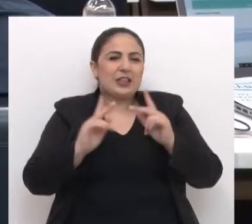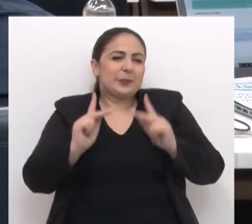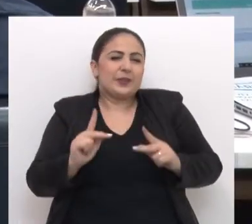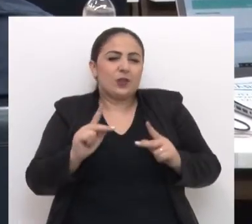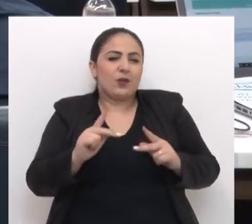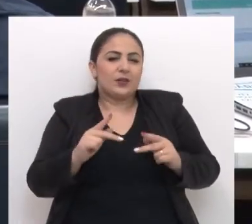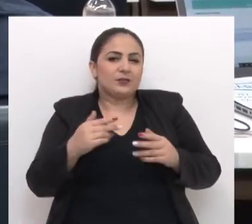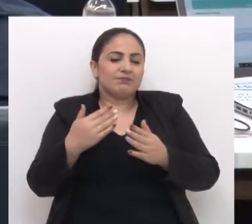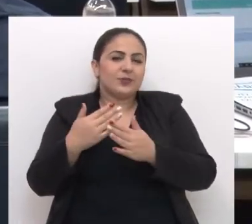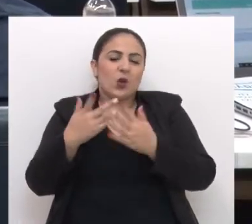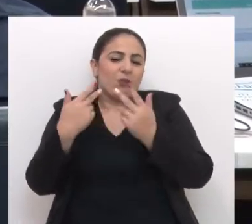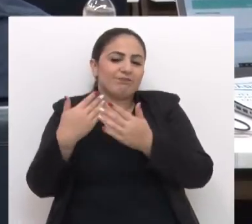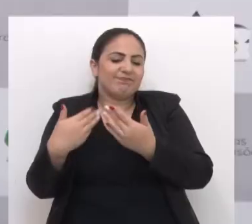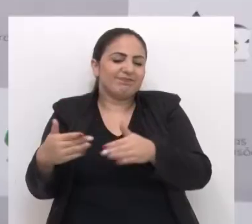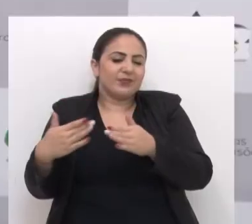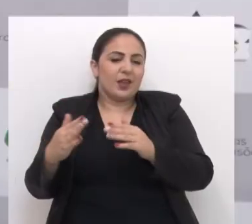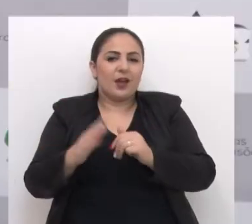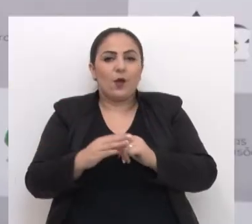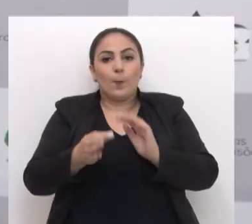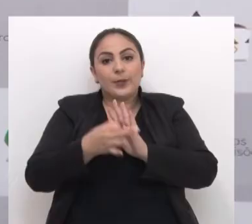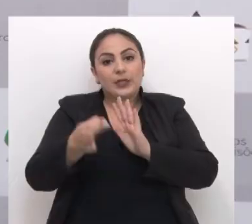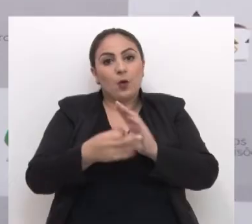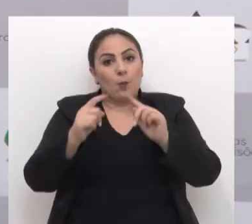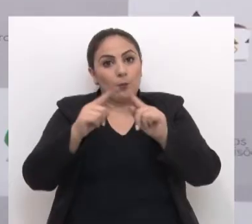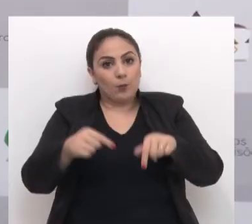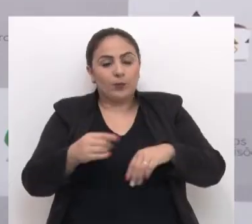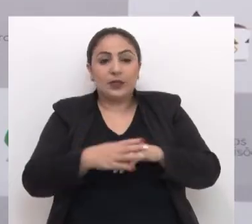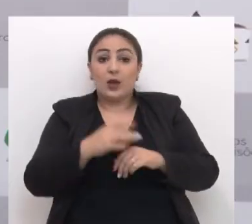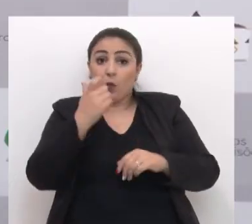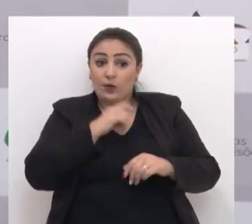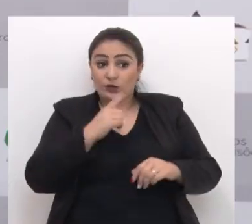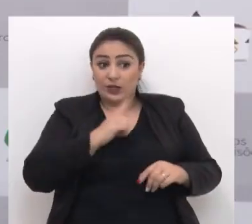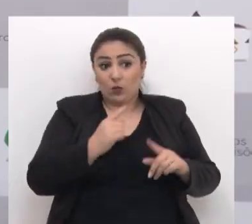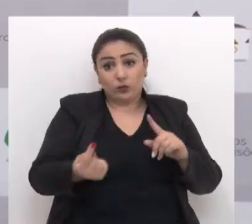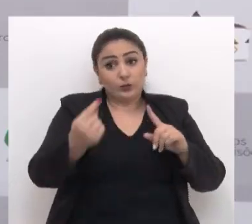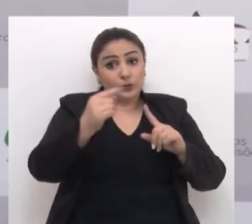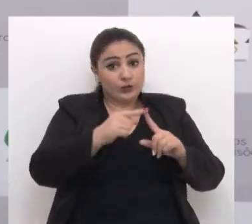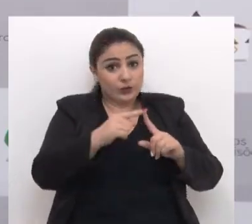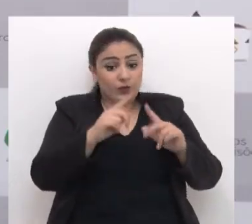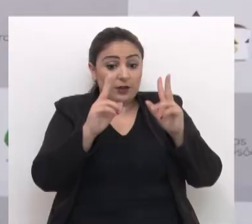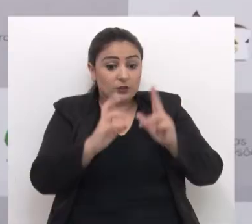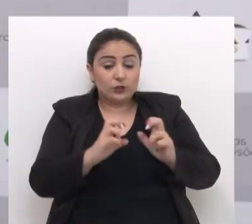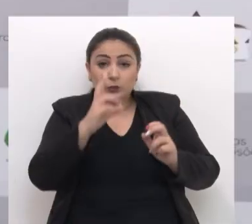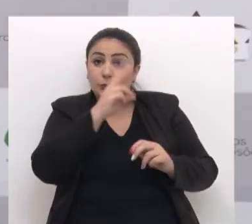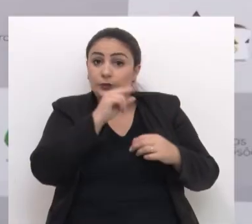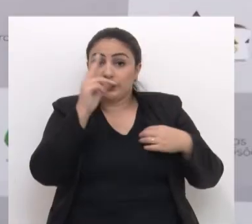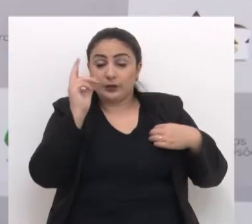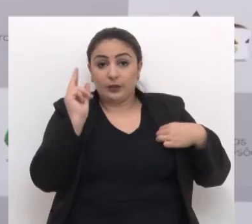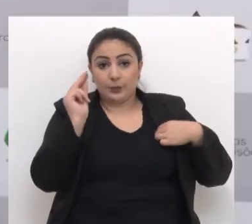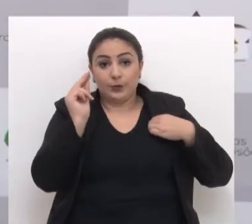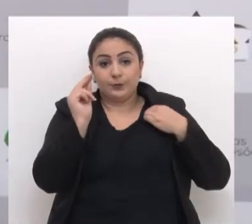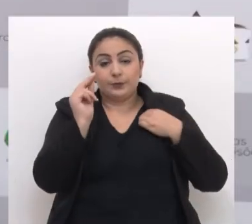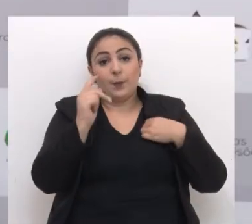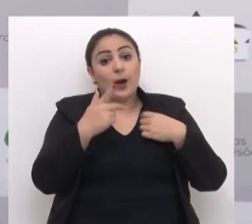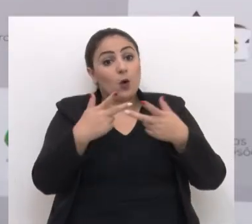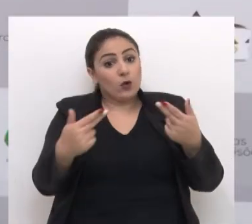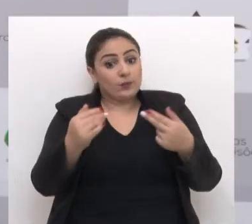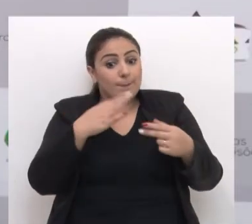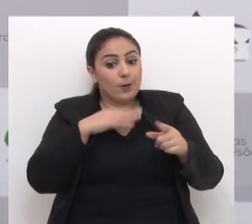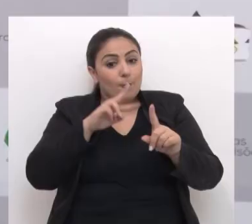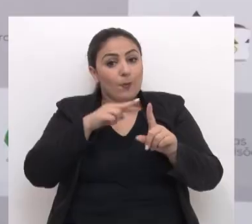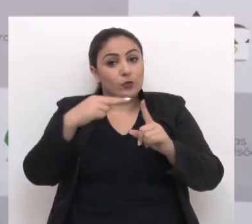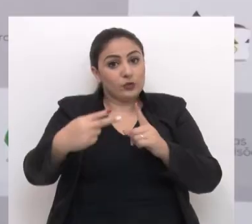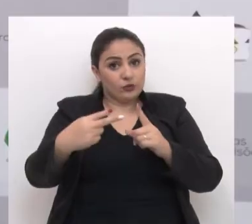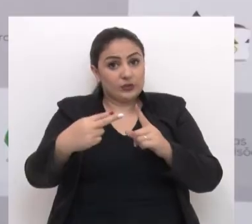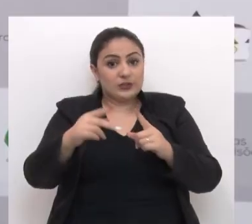distrair a opinião pública. Parece que o pacote ele tem outro viés. Então a questão dos municípios é algo que, do meu ponto